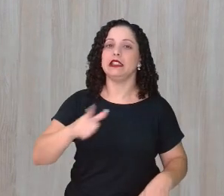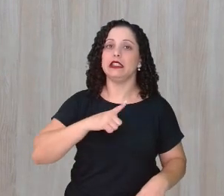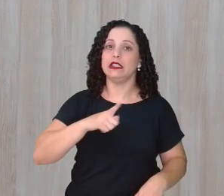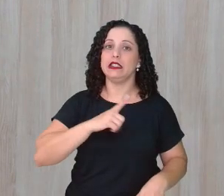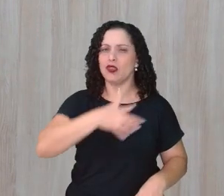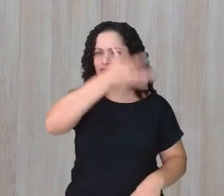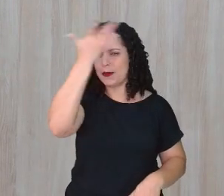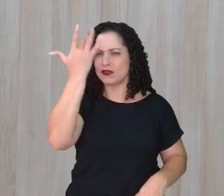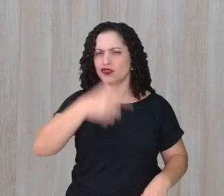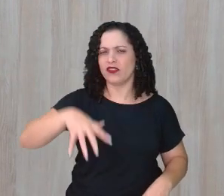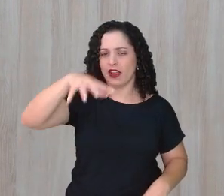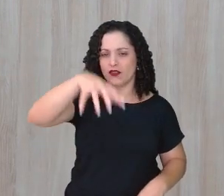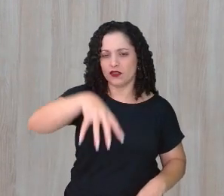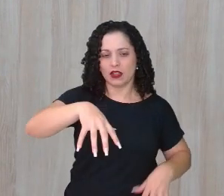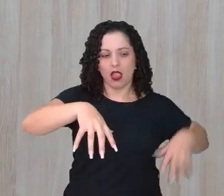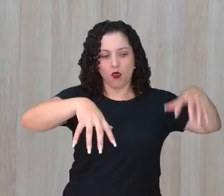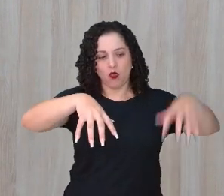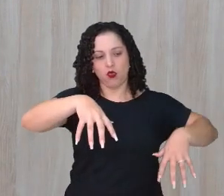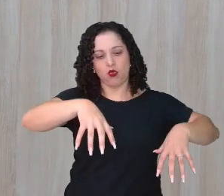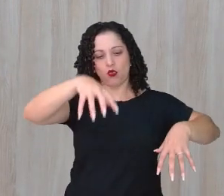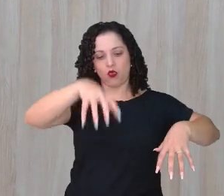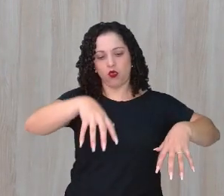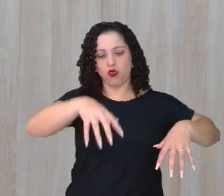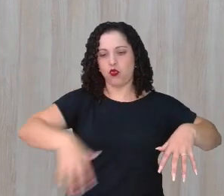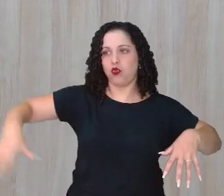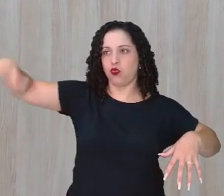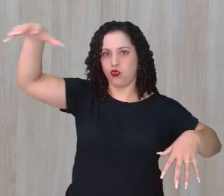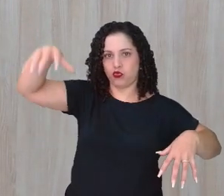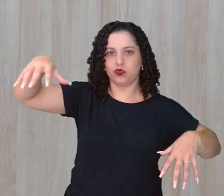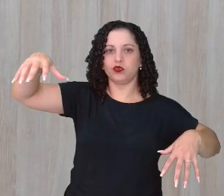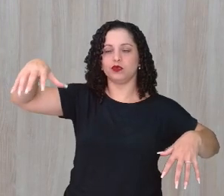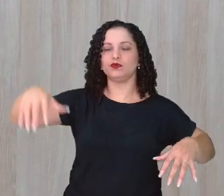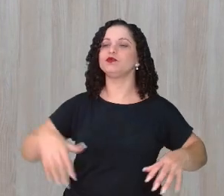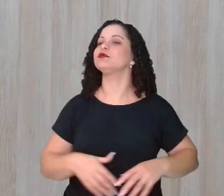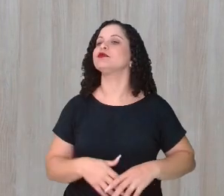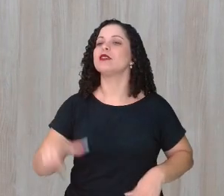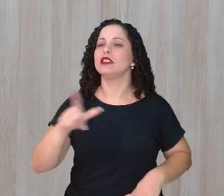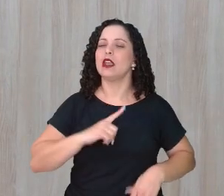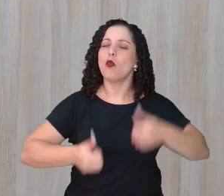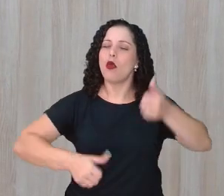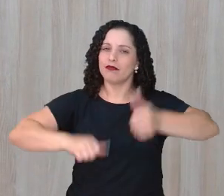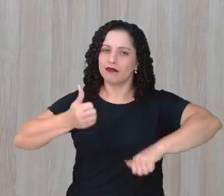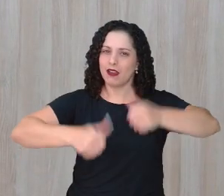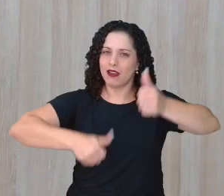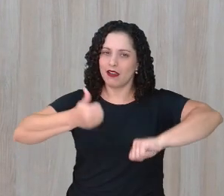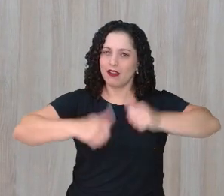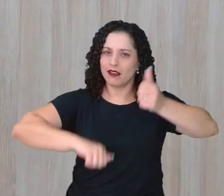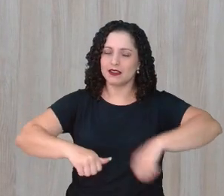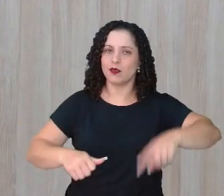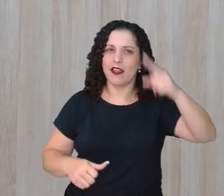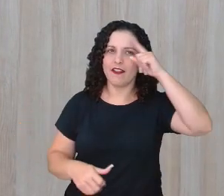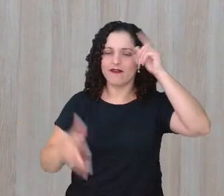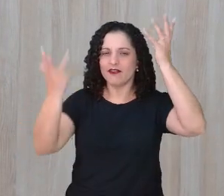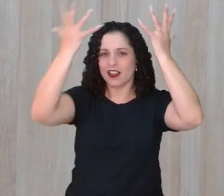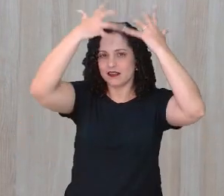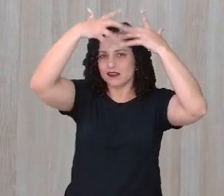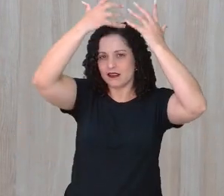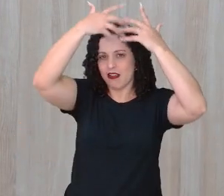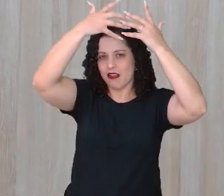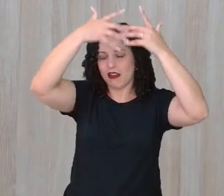no centro. A gente fez essa análise, né? Até fez uma reflexão para os dias atuais, na